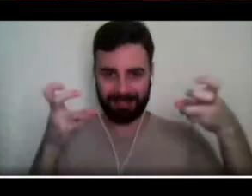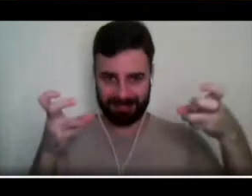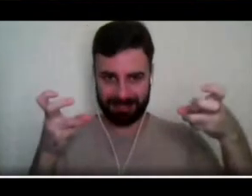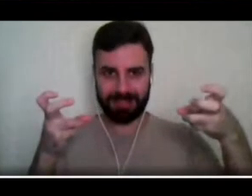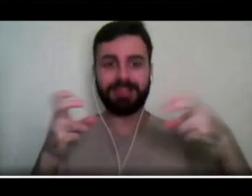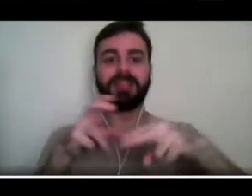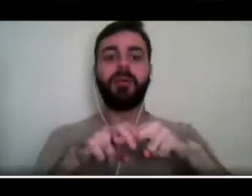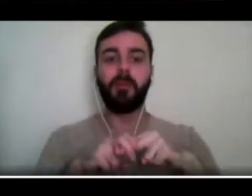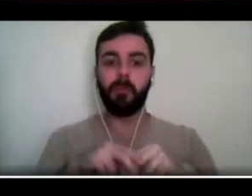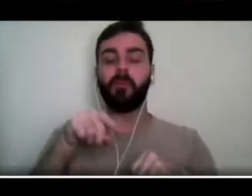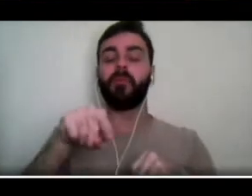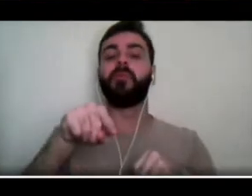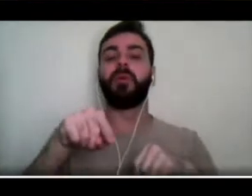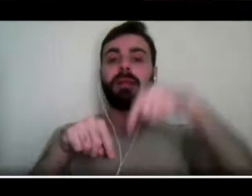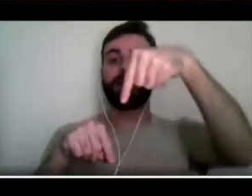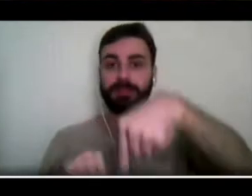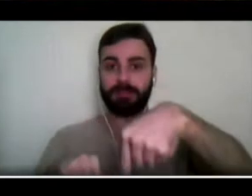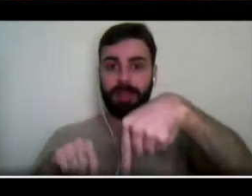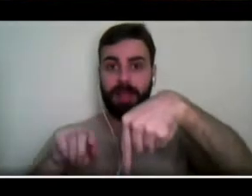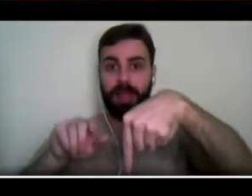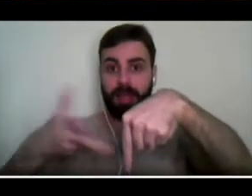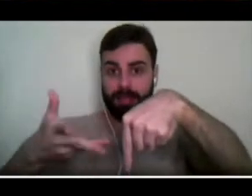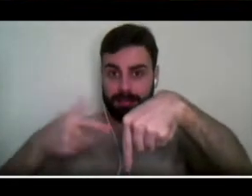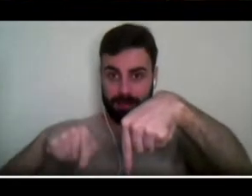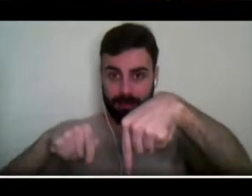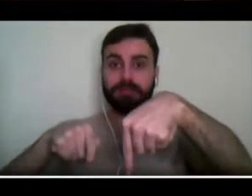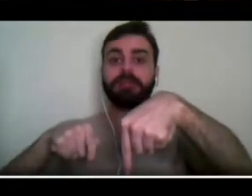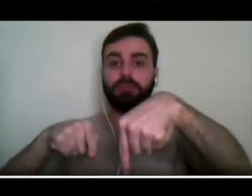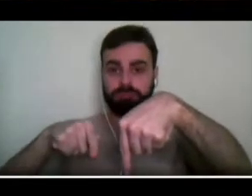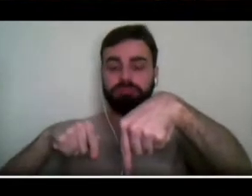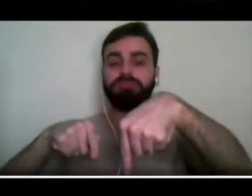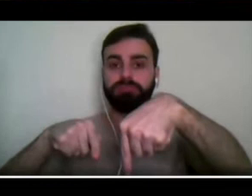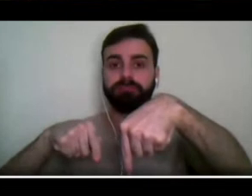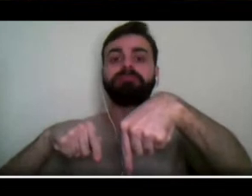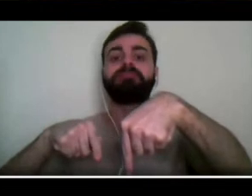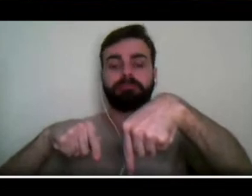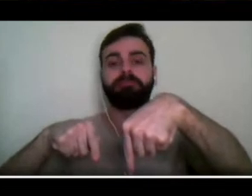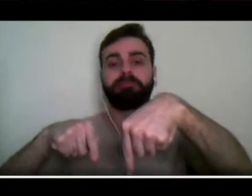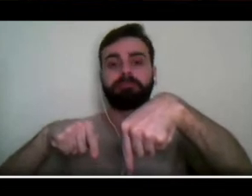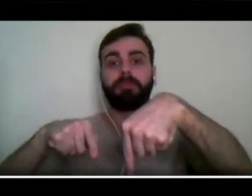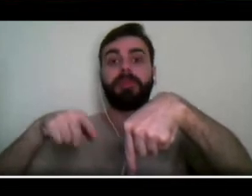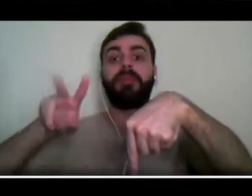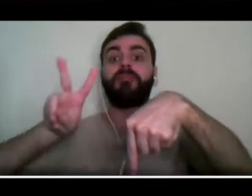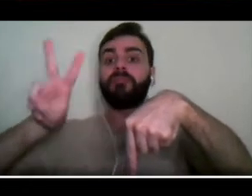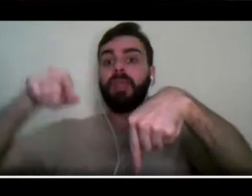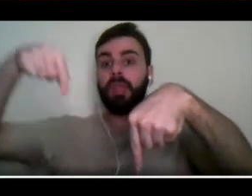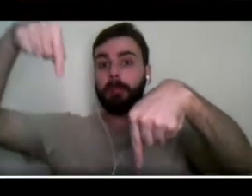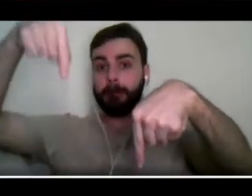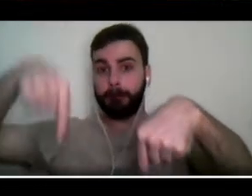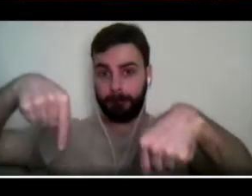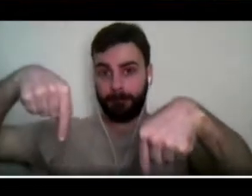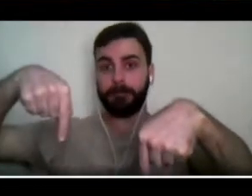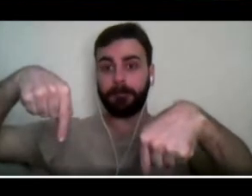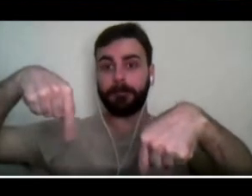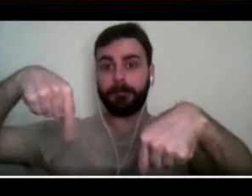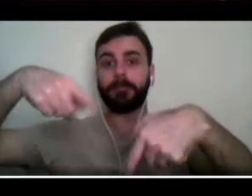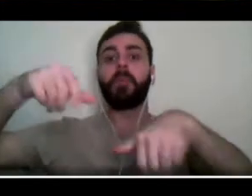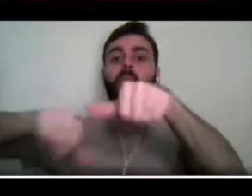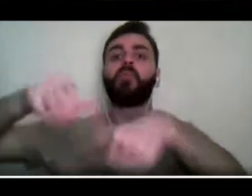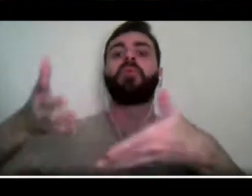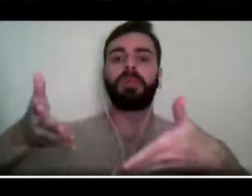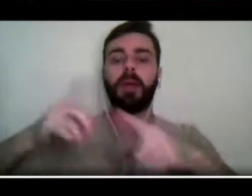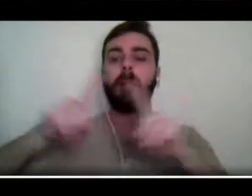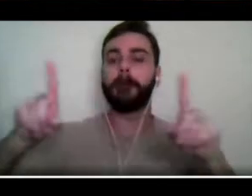perpendicular, paralela à velocidade e perpendicular à velocidade muda. Mas a aceleração total é um